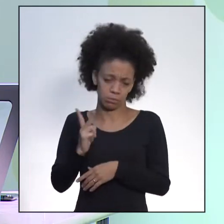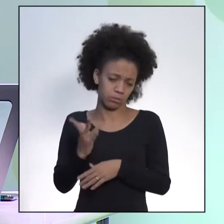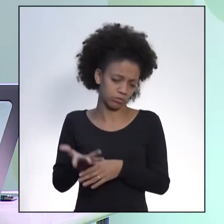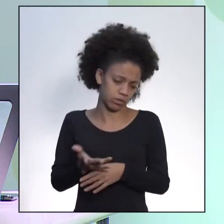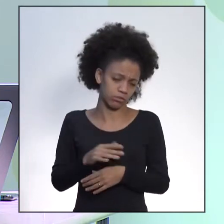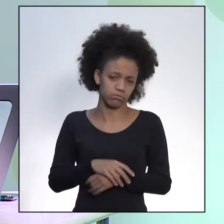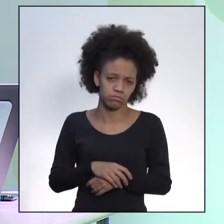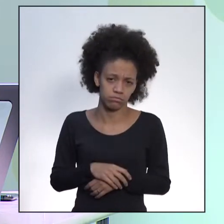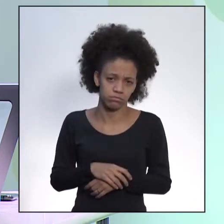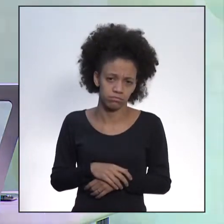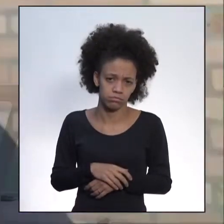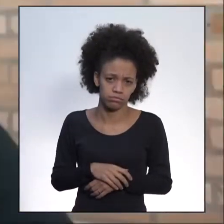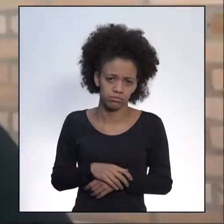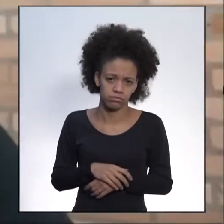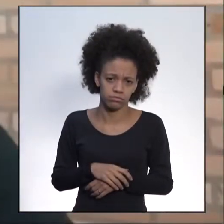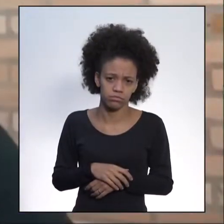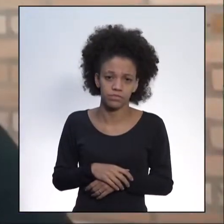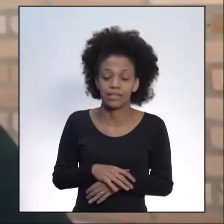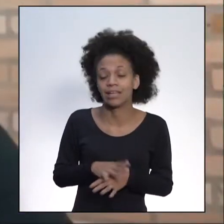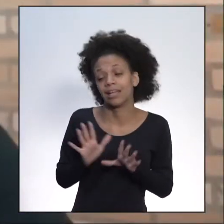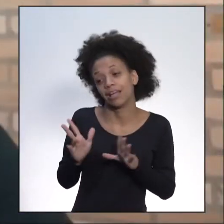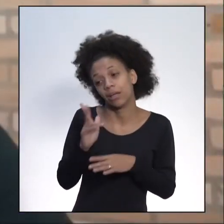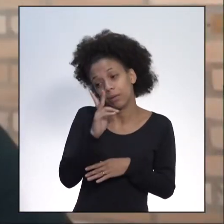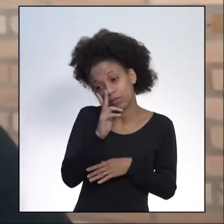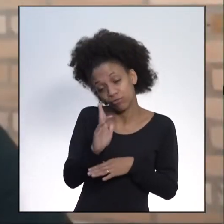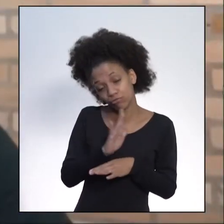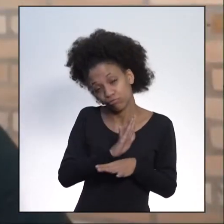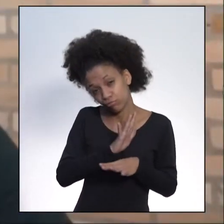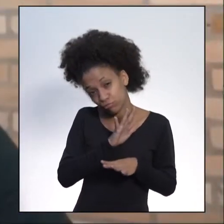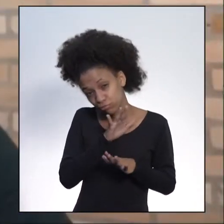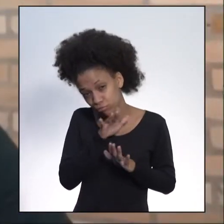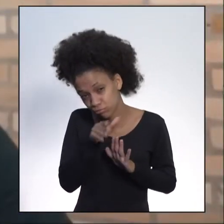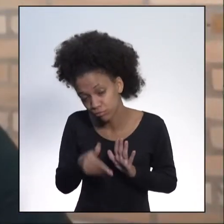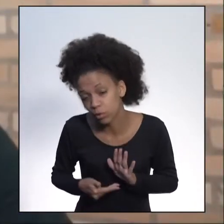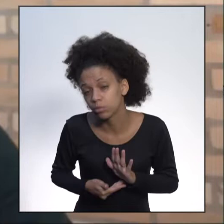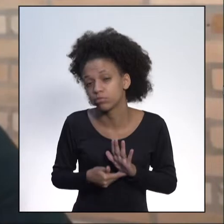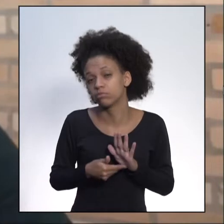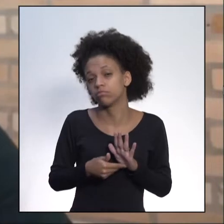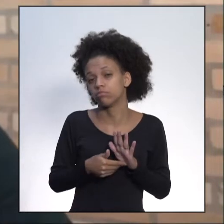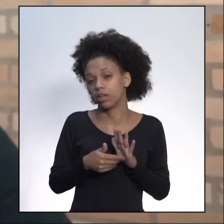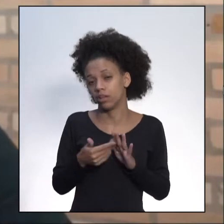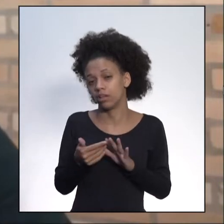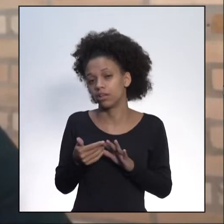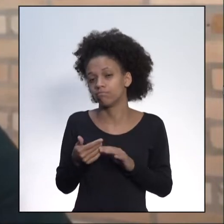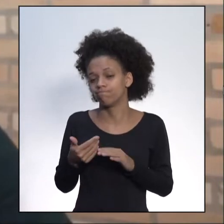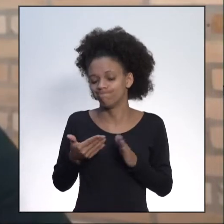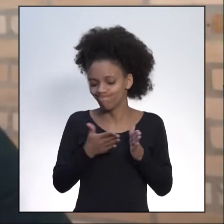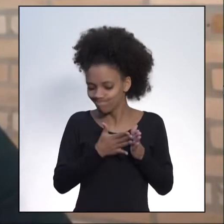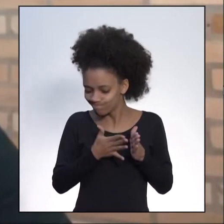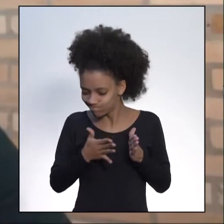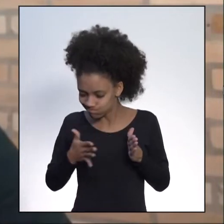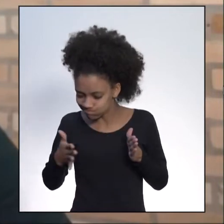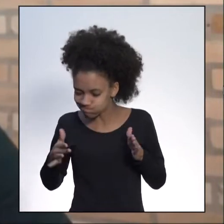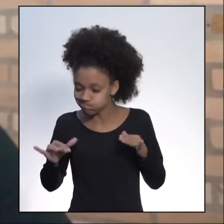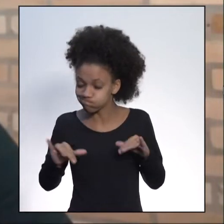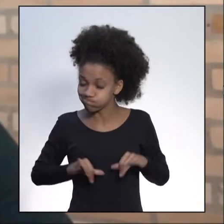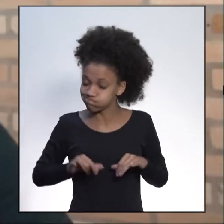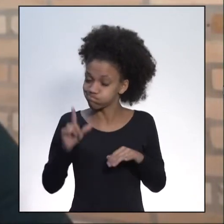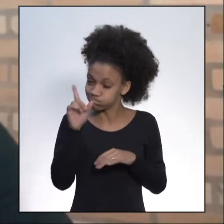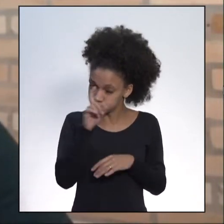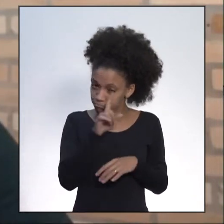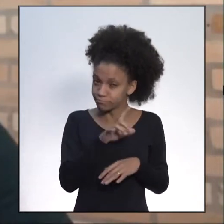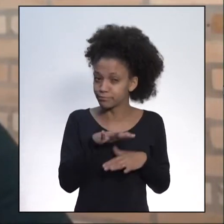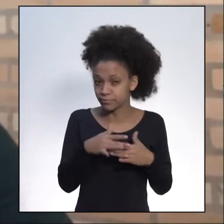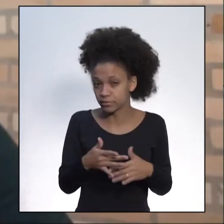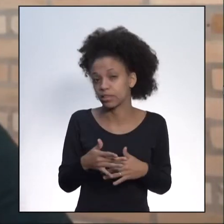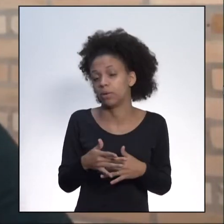é? Acho que todos, né, estamos passando por um período bem delicado, né? Então, isso é algo